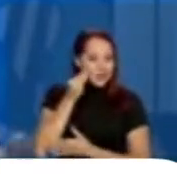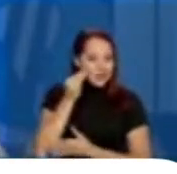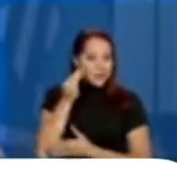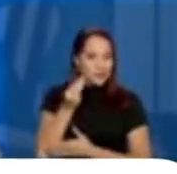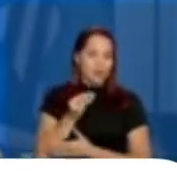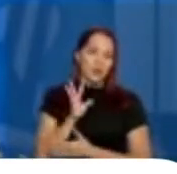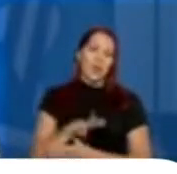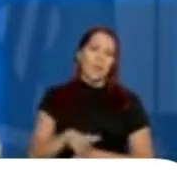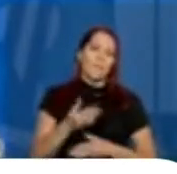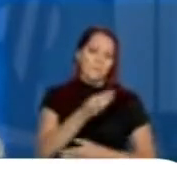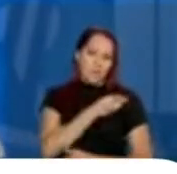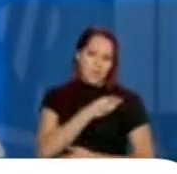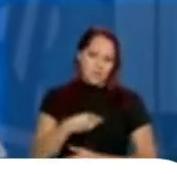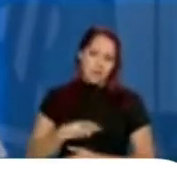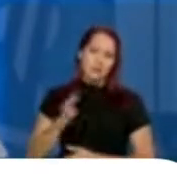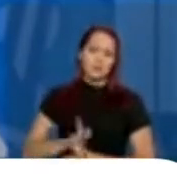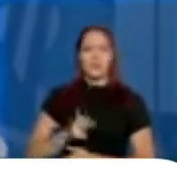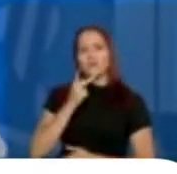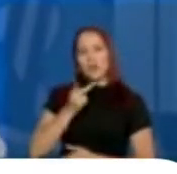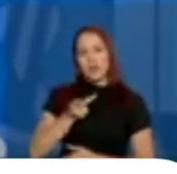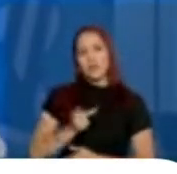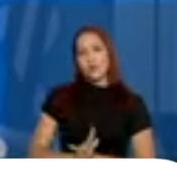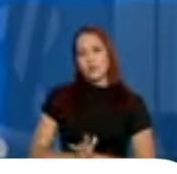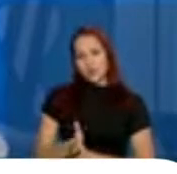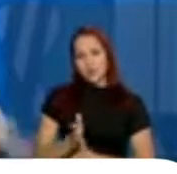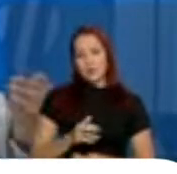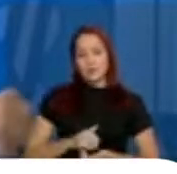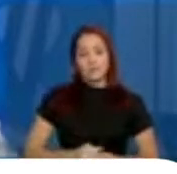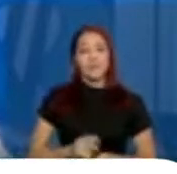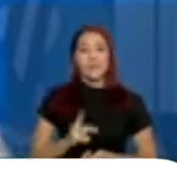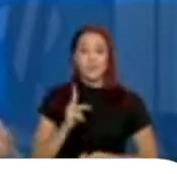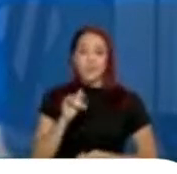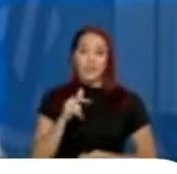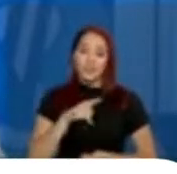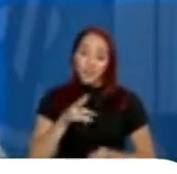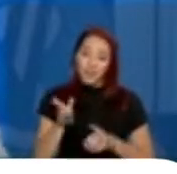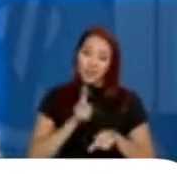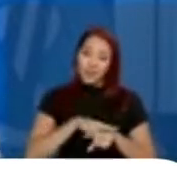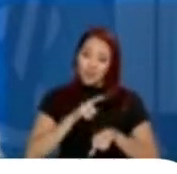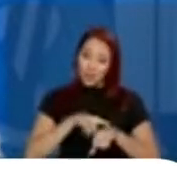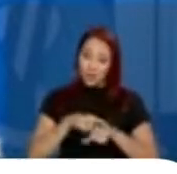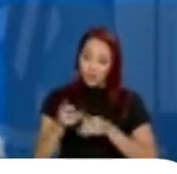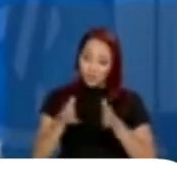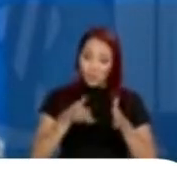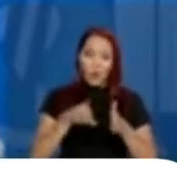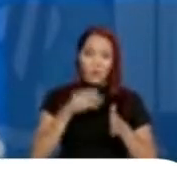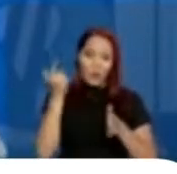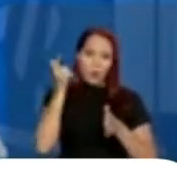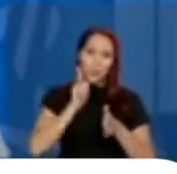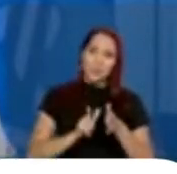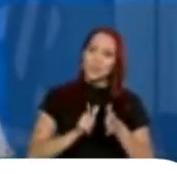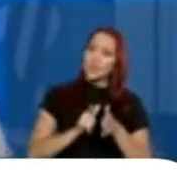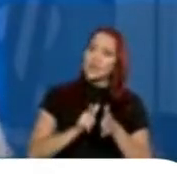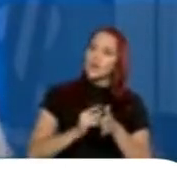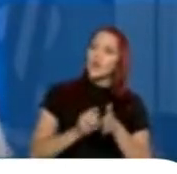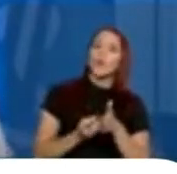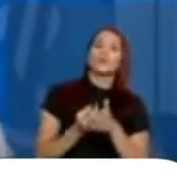já falou em várias ocasiões, né? Nós teremos ainda um tempo, né, para poder chegar num nível de